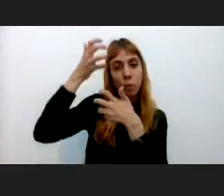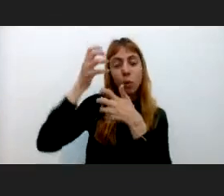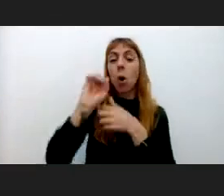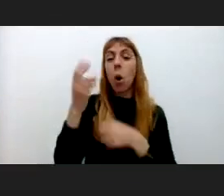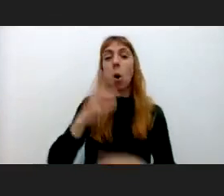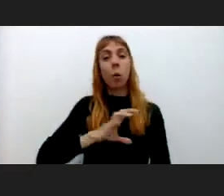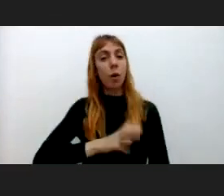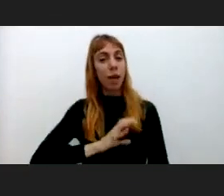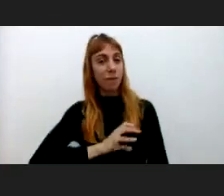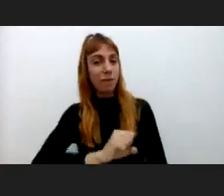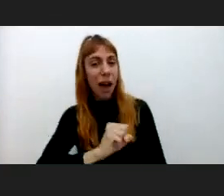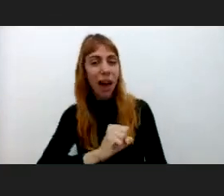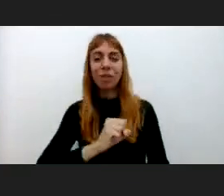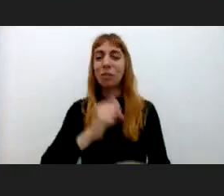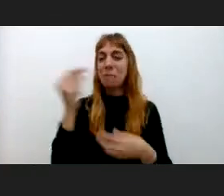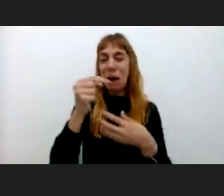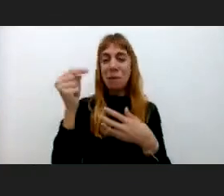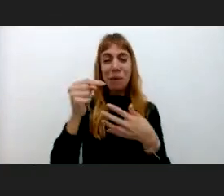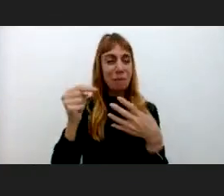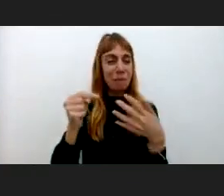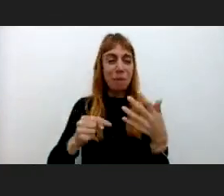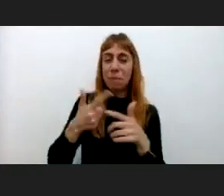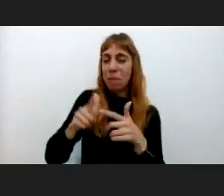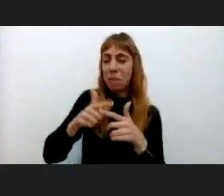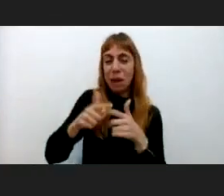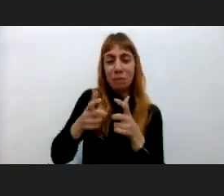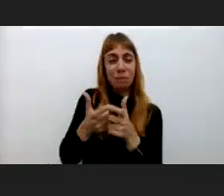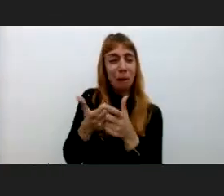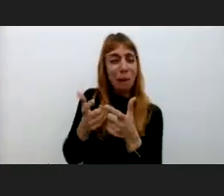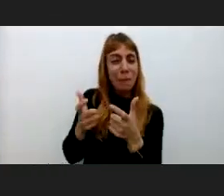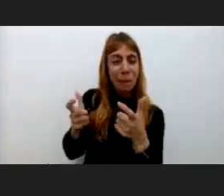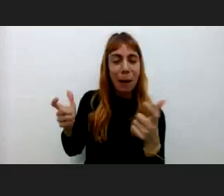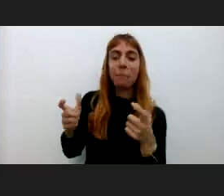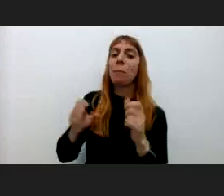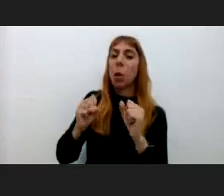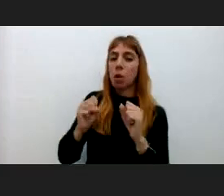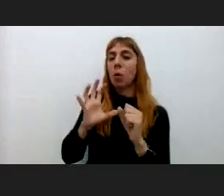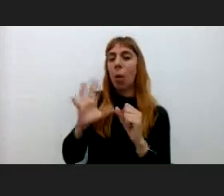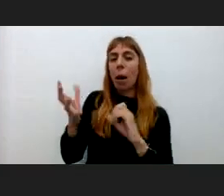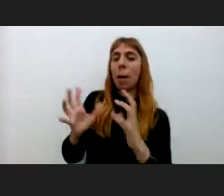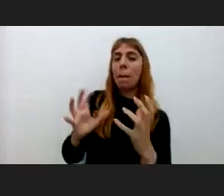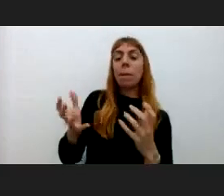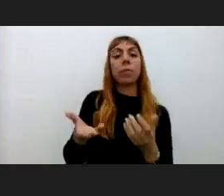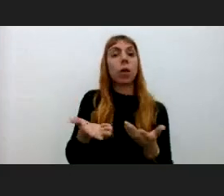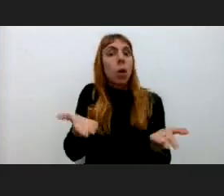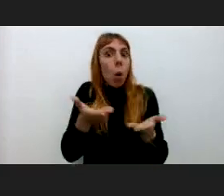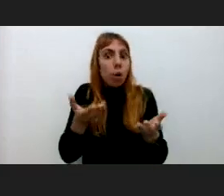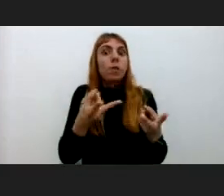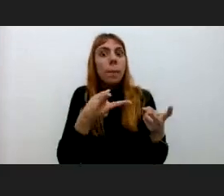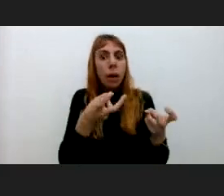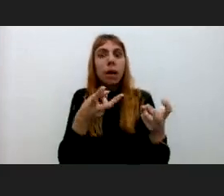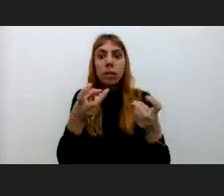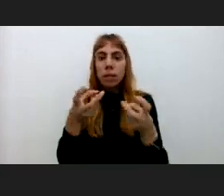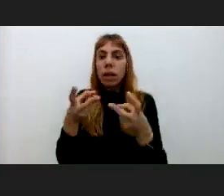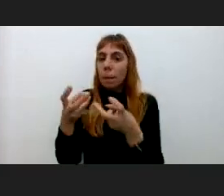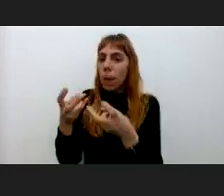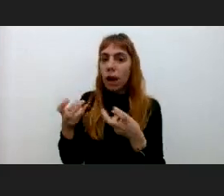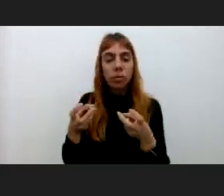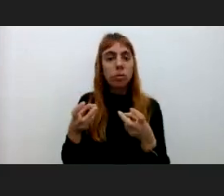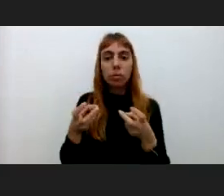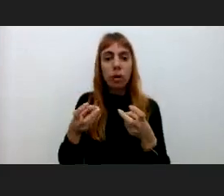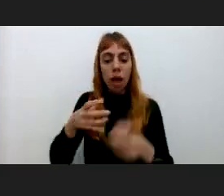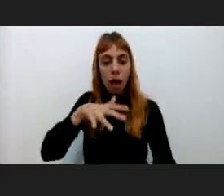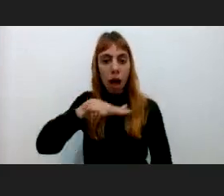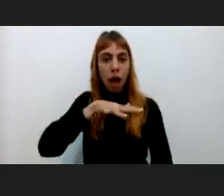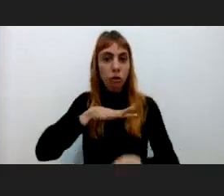cardíaco. Então, hoje a gente está vendo muitos casos de doença cardiovascular